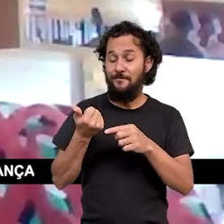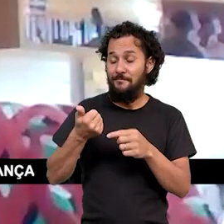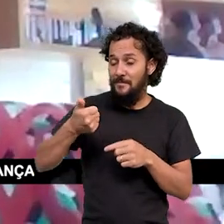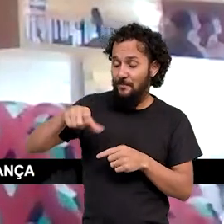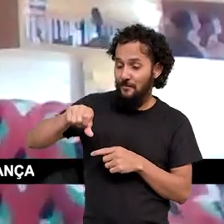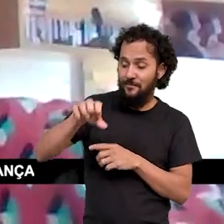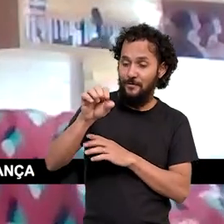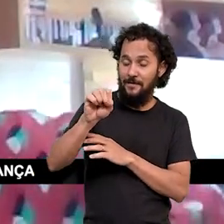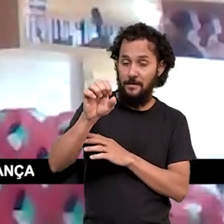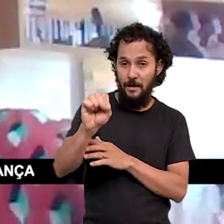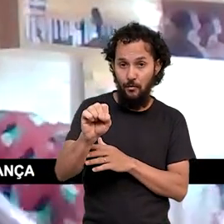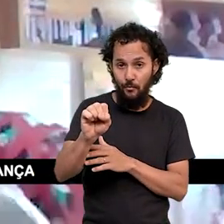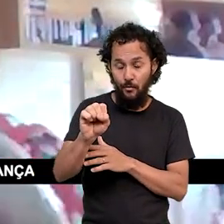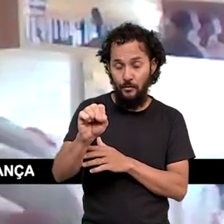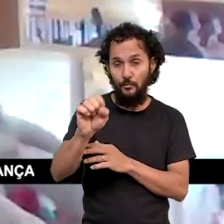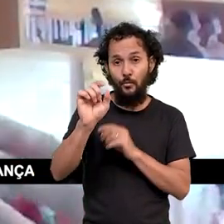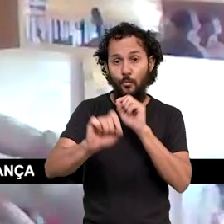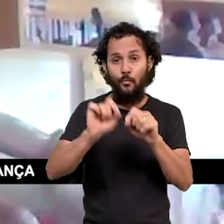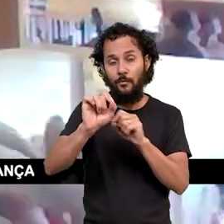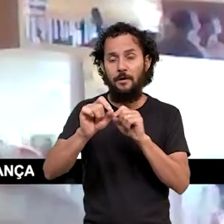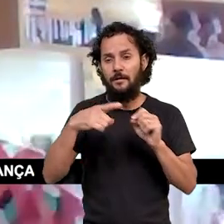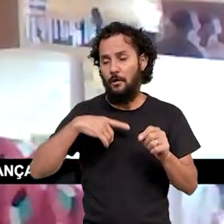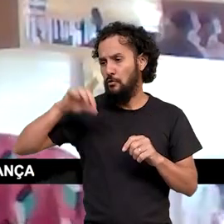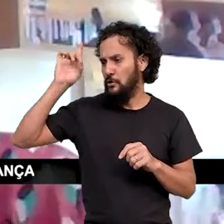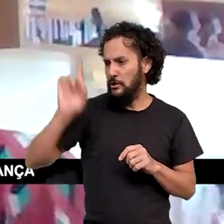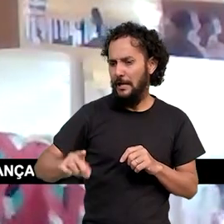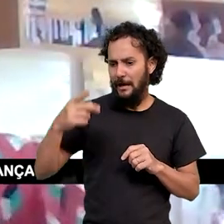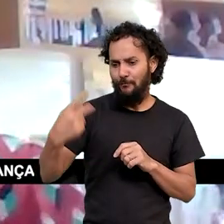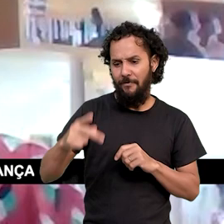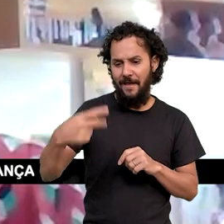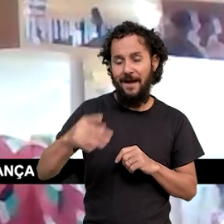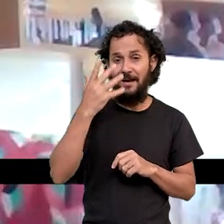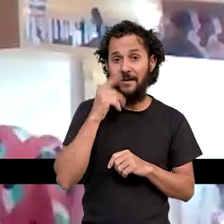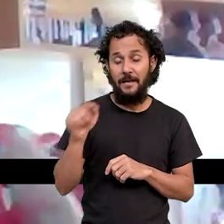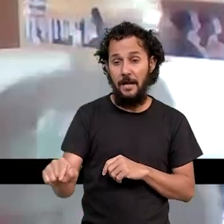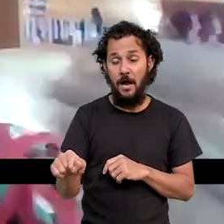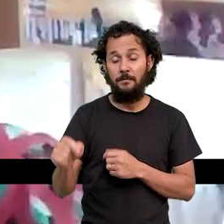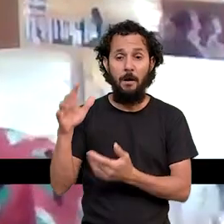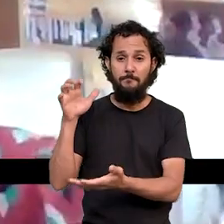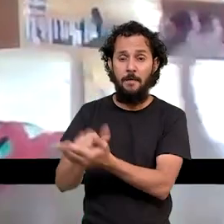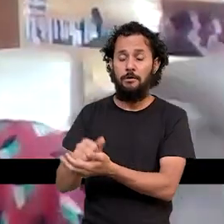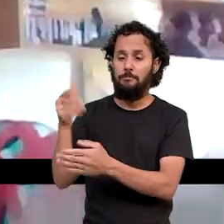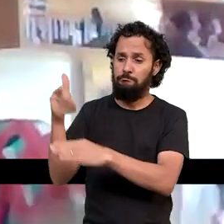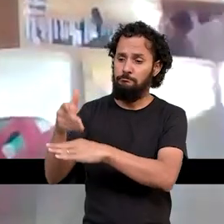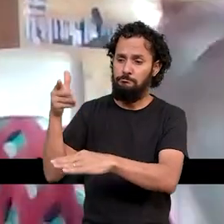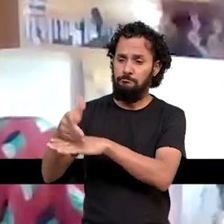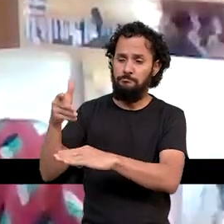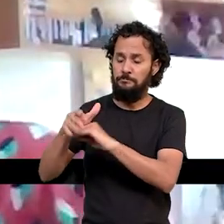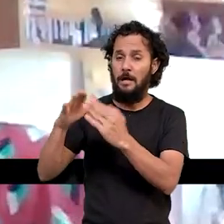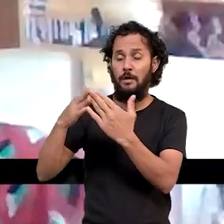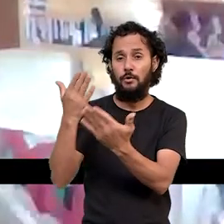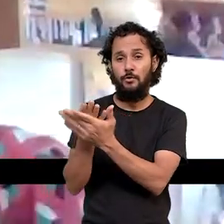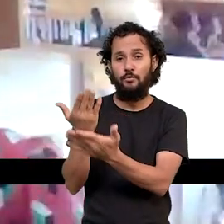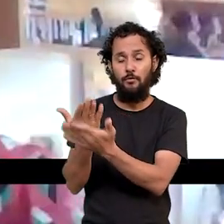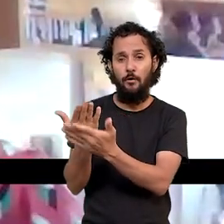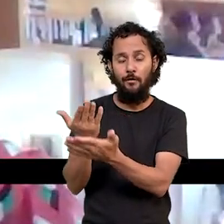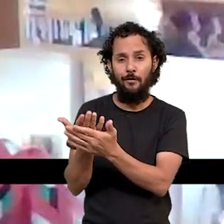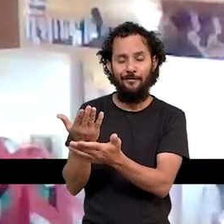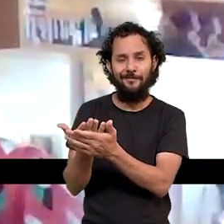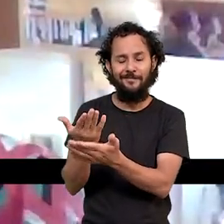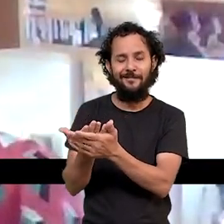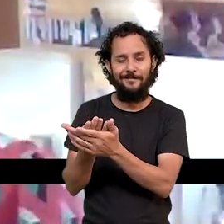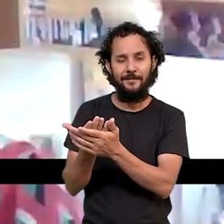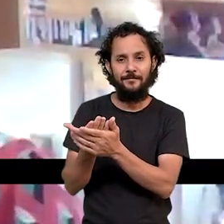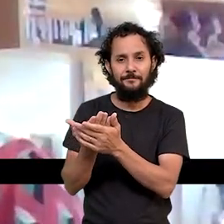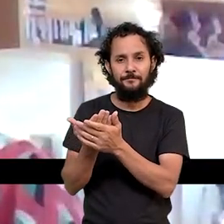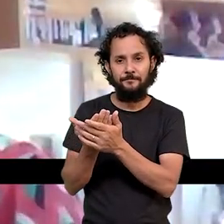de 1988 passou a ser um direito da criança a matrícula, a frequência, o direito de frequentar uma instituição